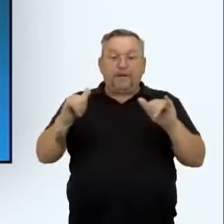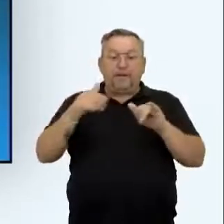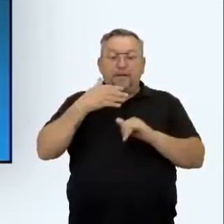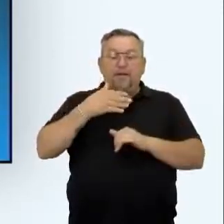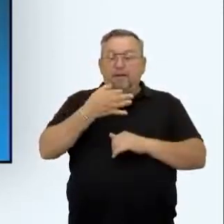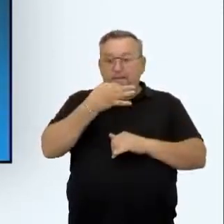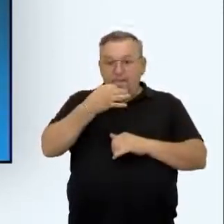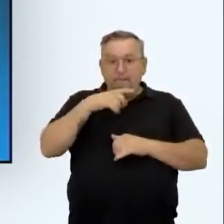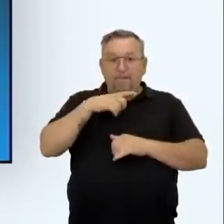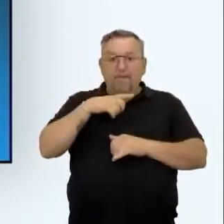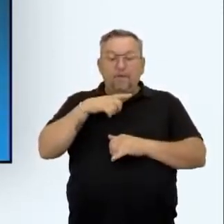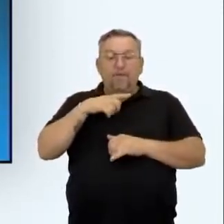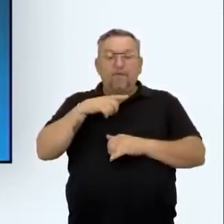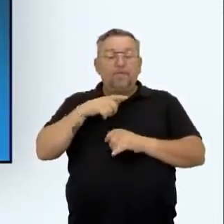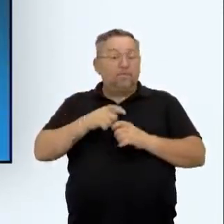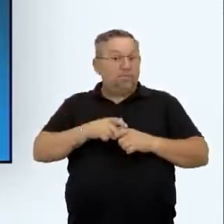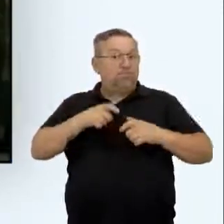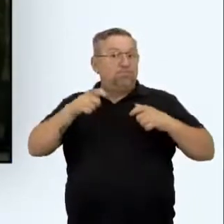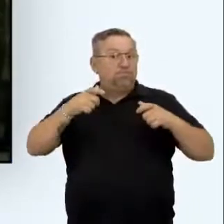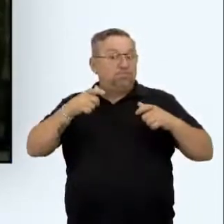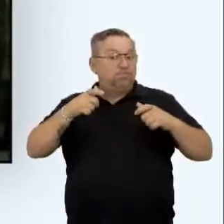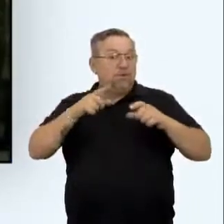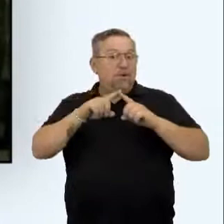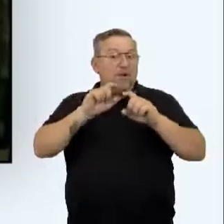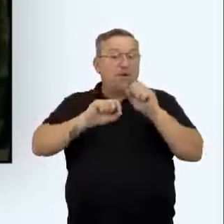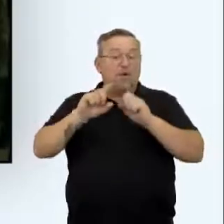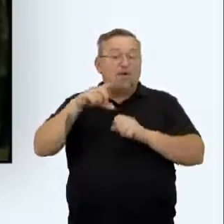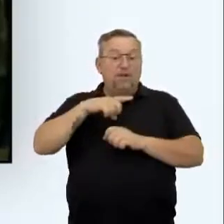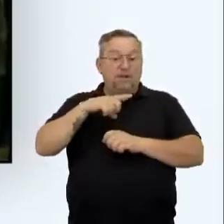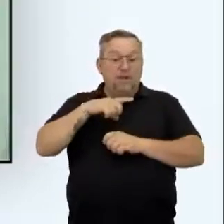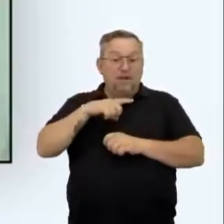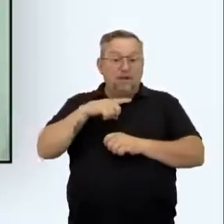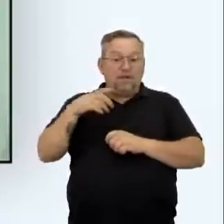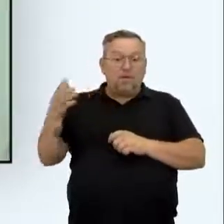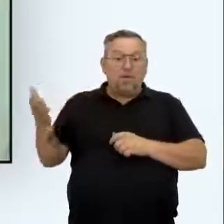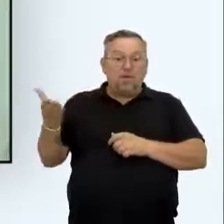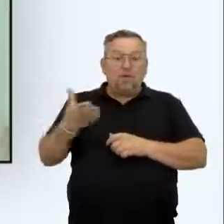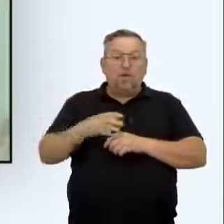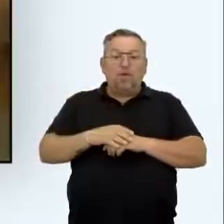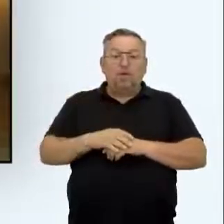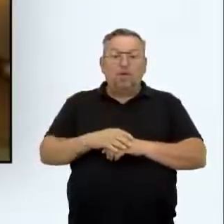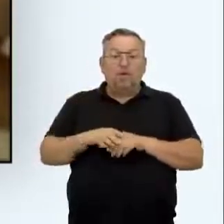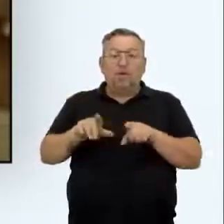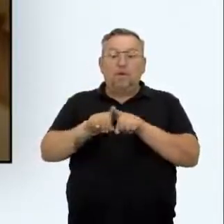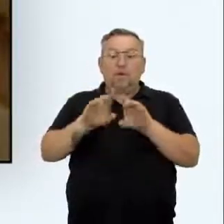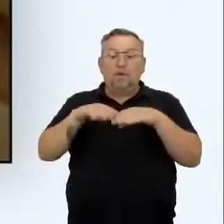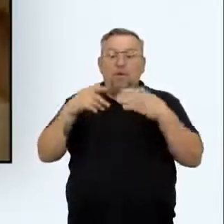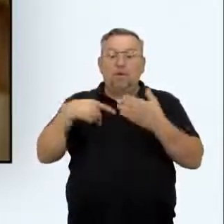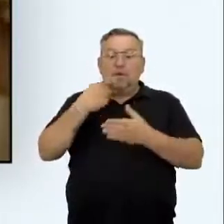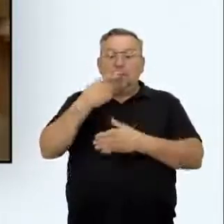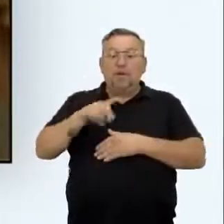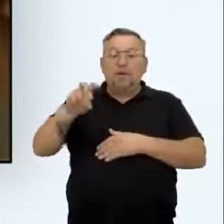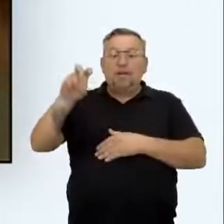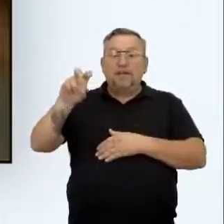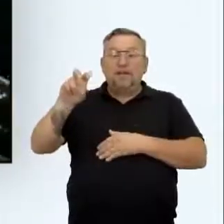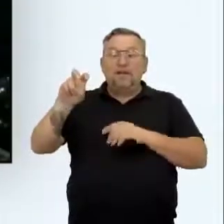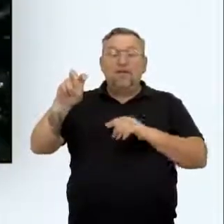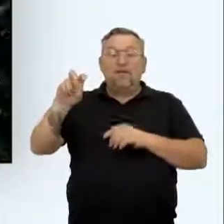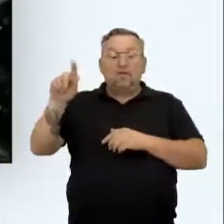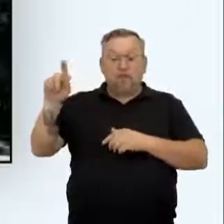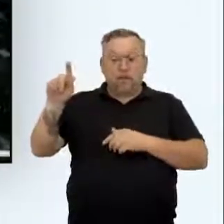que vai ser uma transformação bastante grande em relação ao que a gente tem atualmente, né? Então, quando a gente fala com 5G, a gente